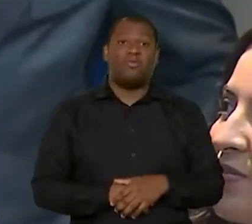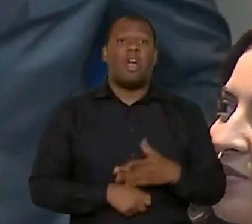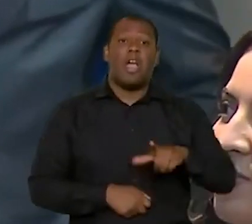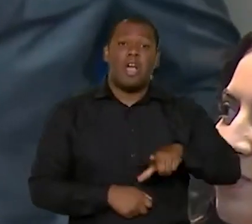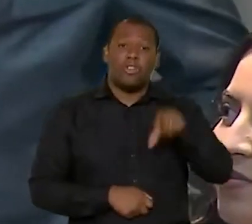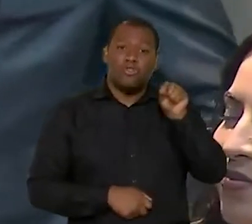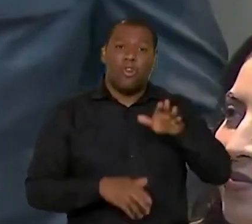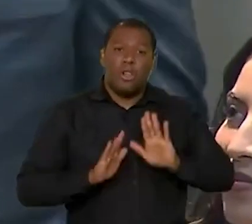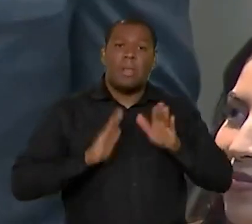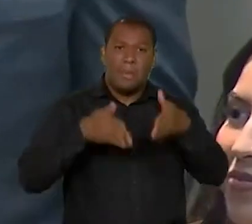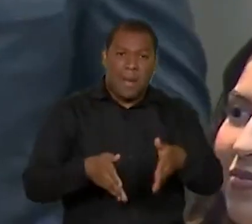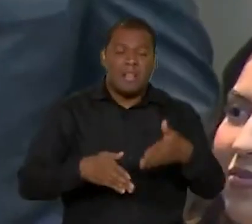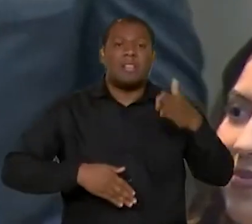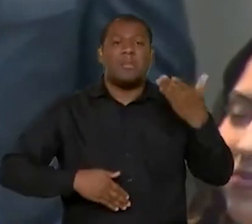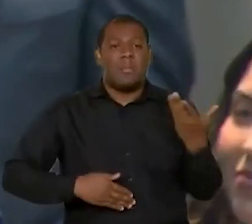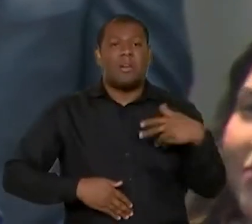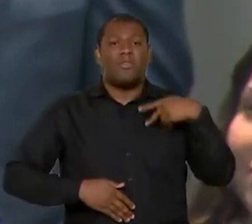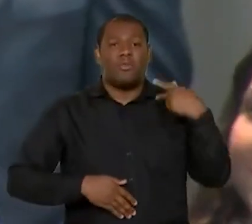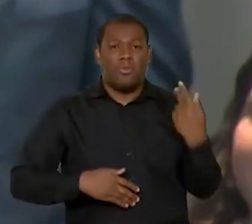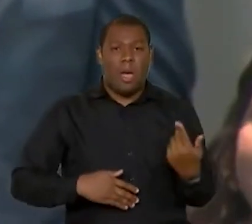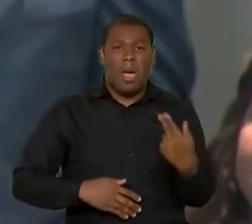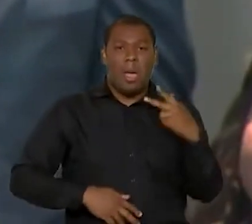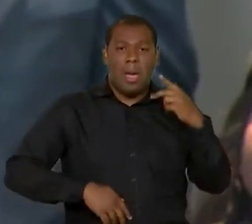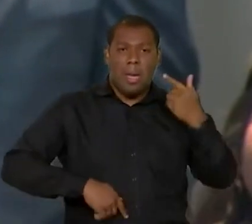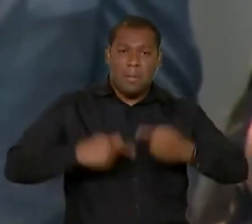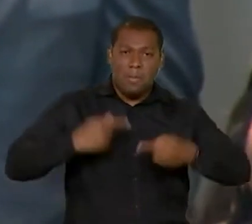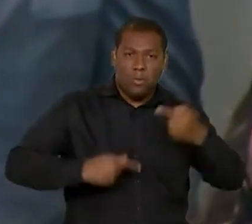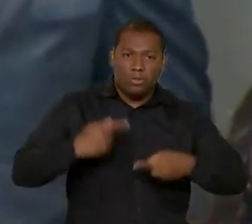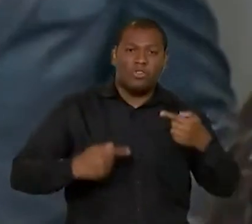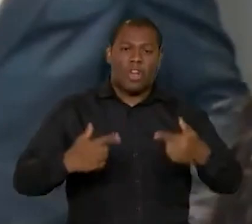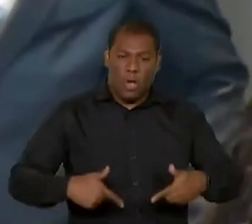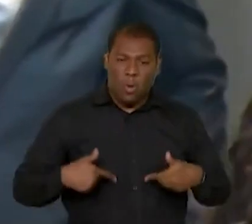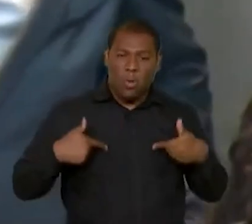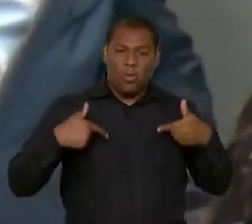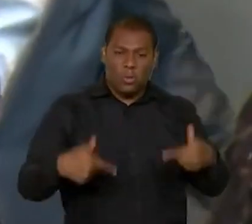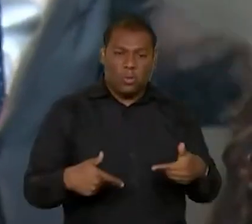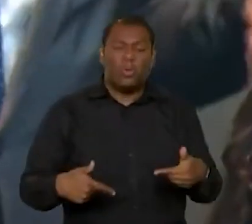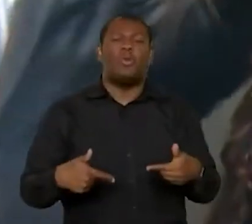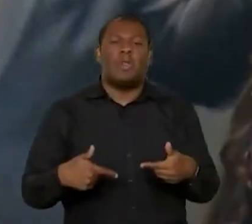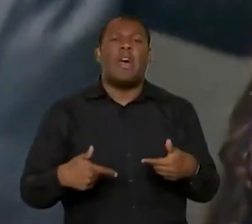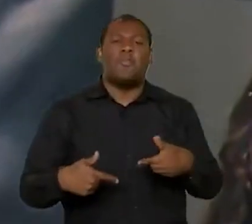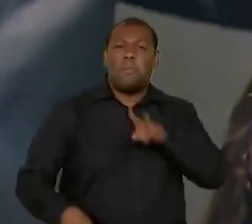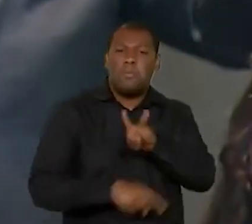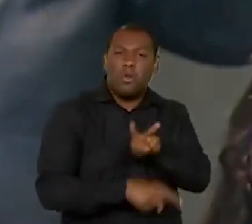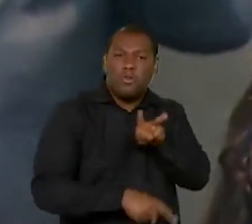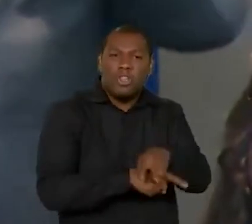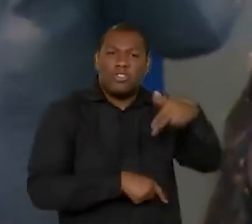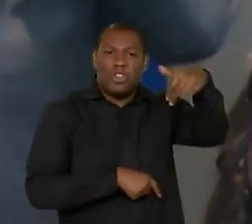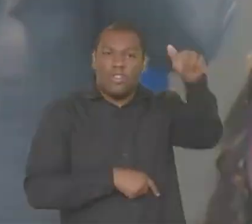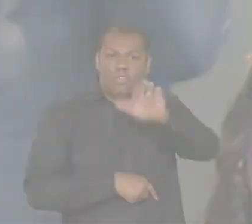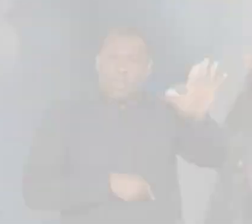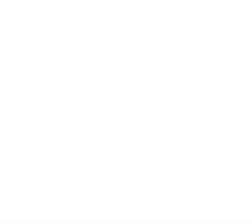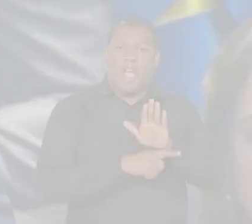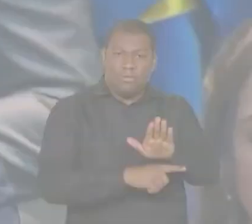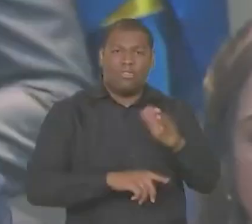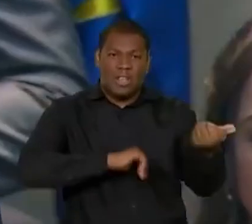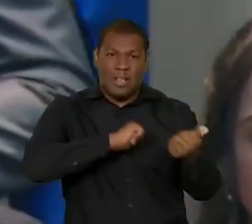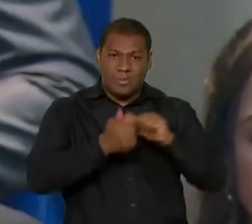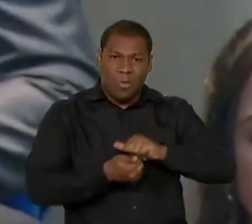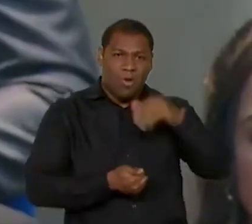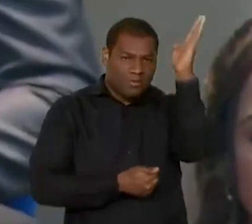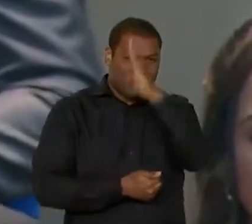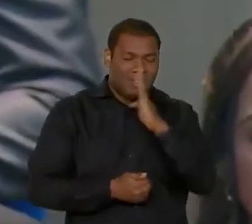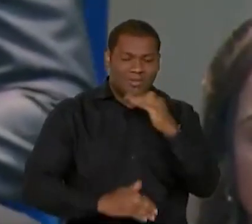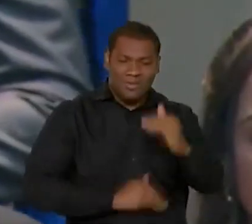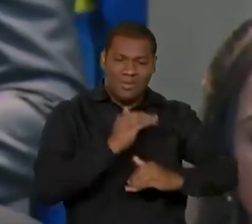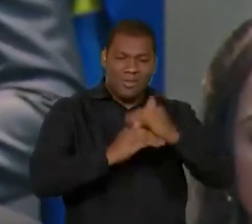para engrandecer, combater e lutar pelo nosso injustiçado Nordeste e o nosso amado Maranhão. O presidente